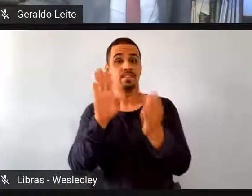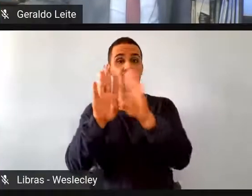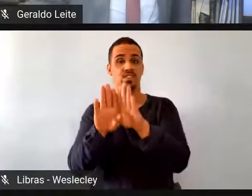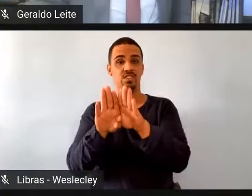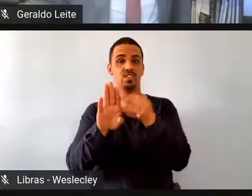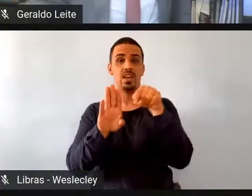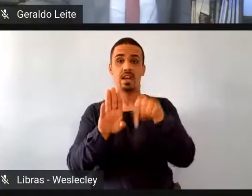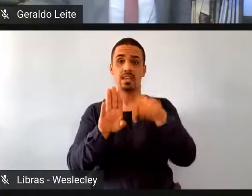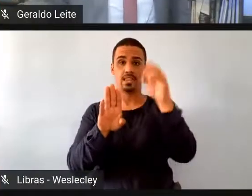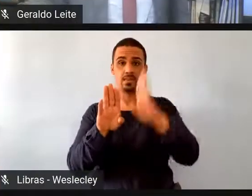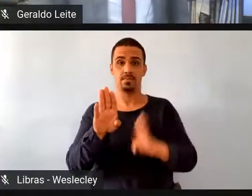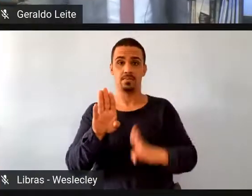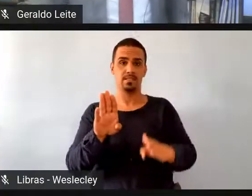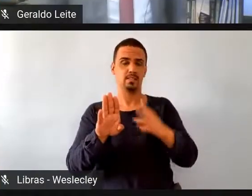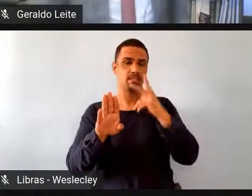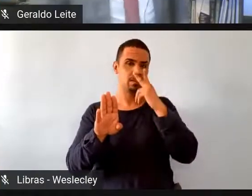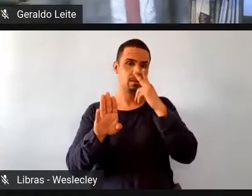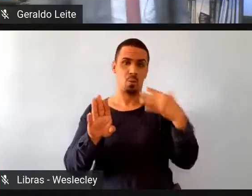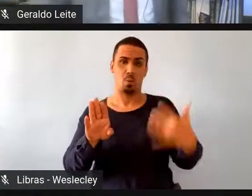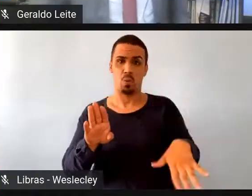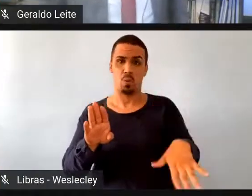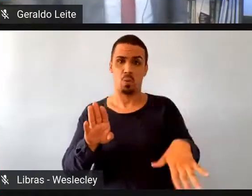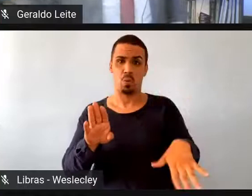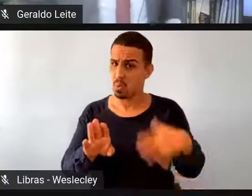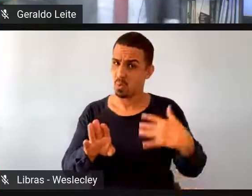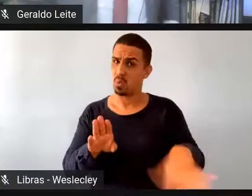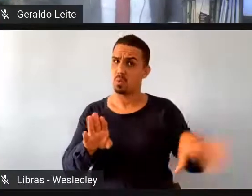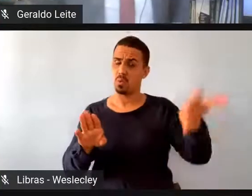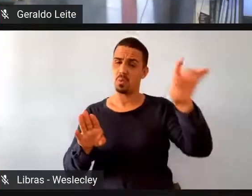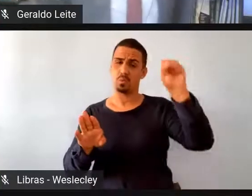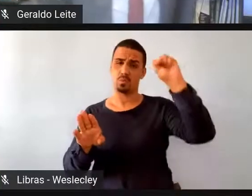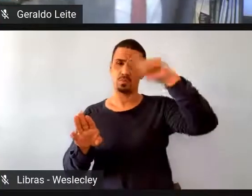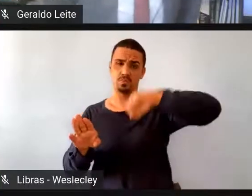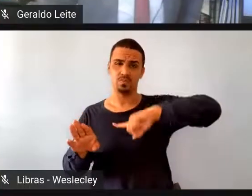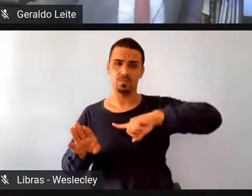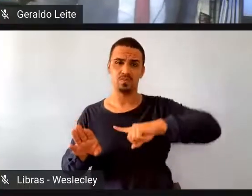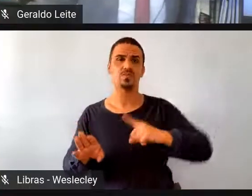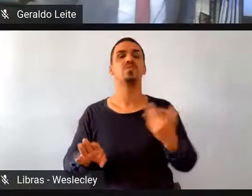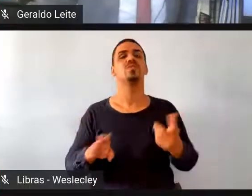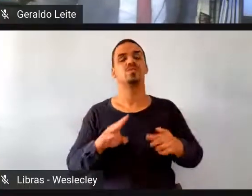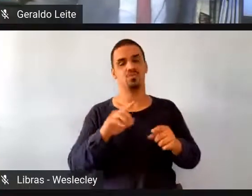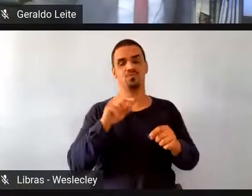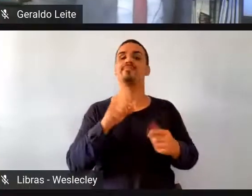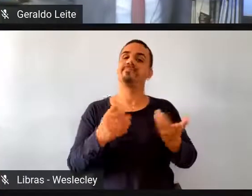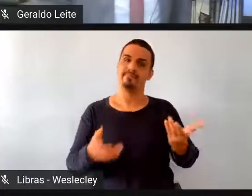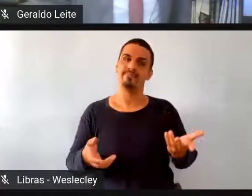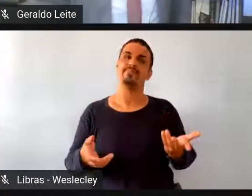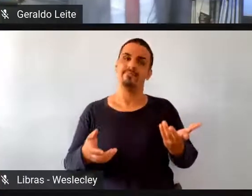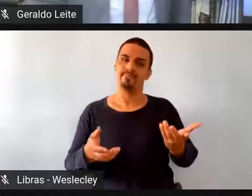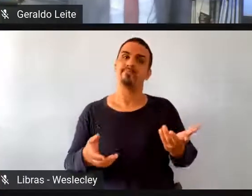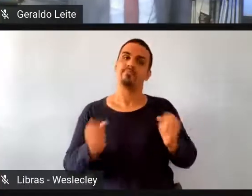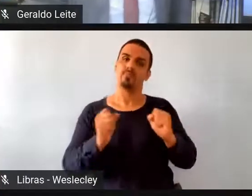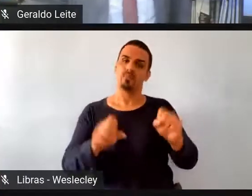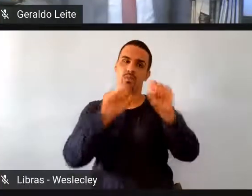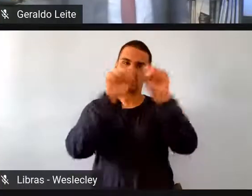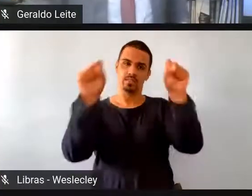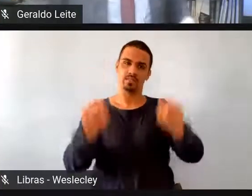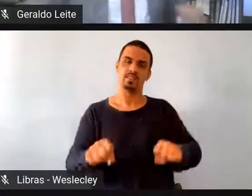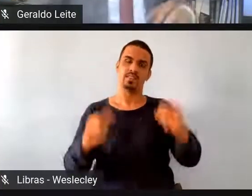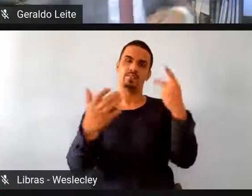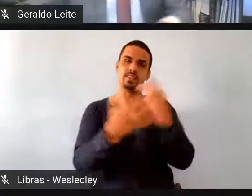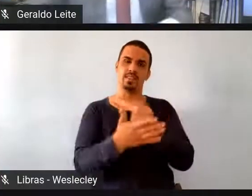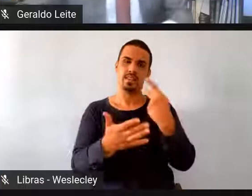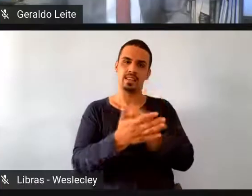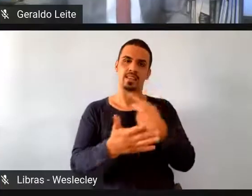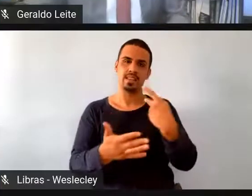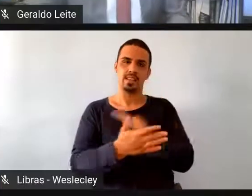resto é bem normal, né? Que tornaria o sistema, de modo geral, mais governável, né? Então, quanto a